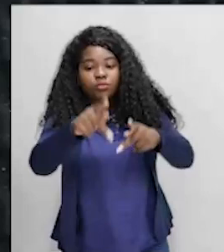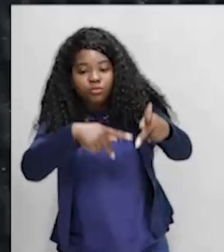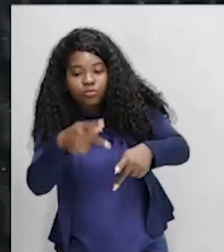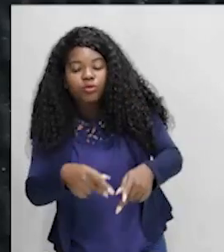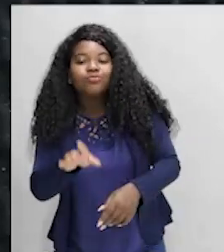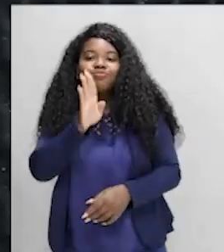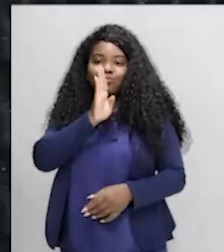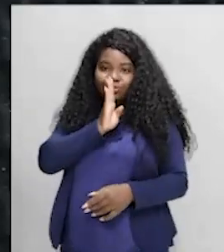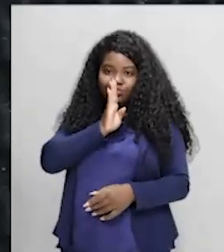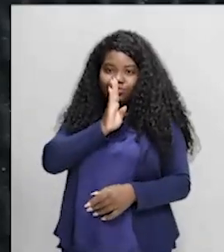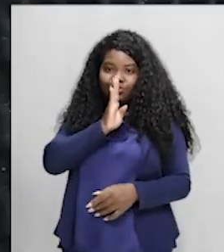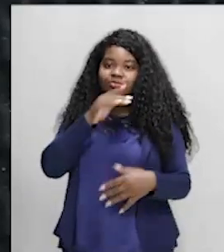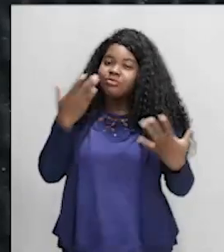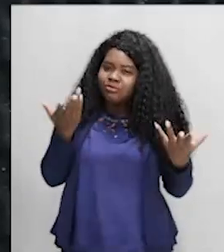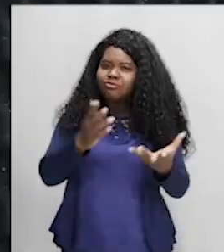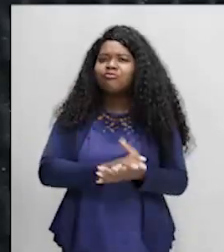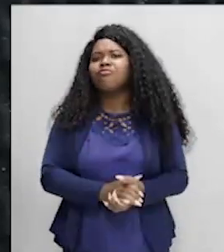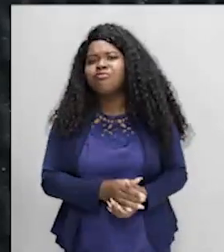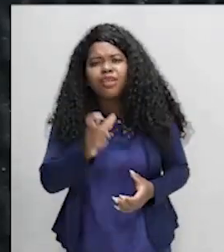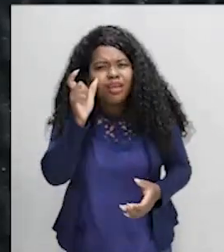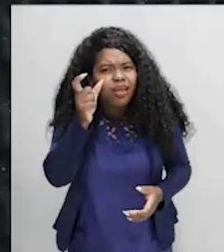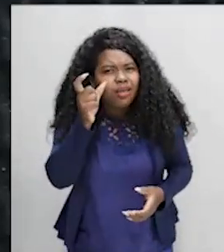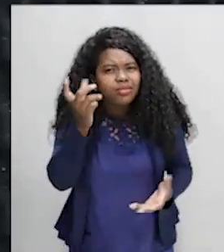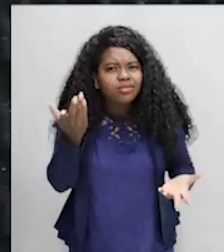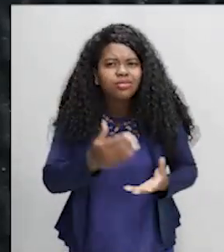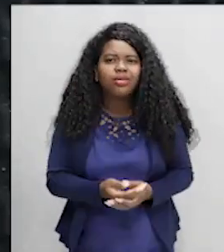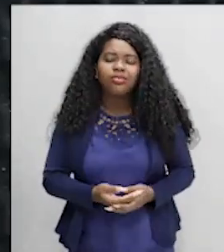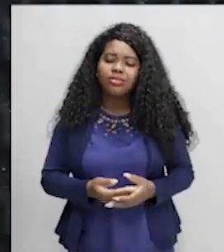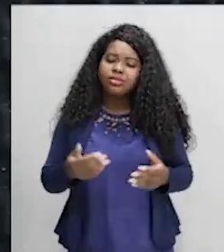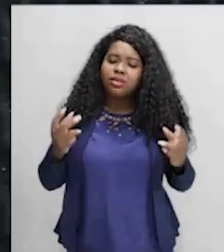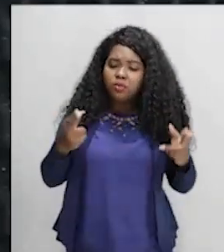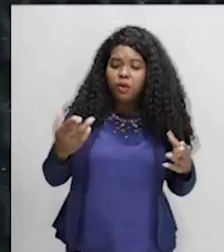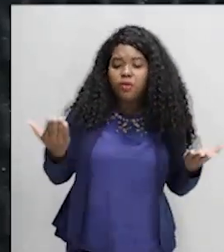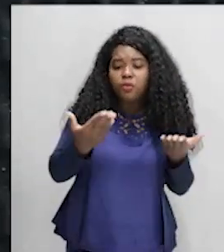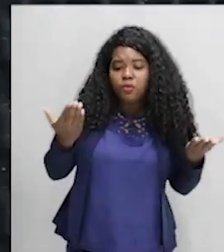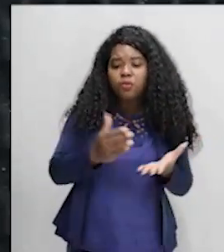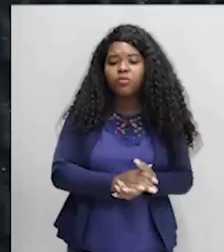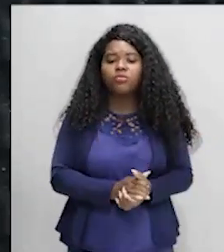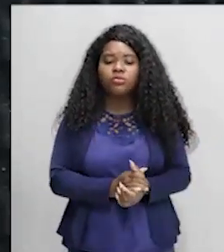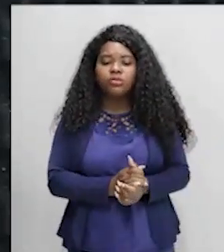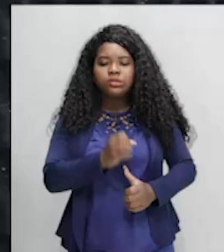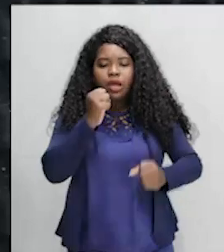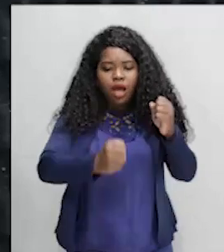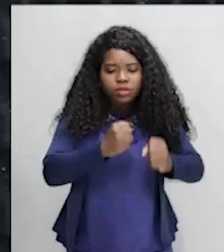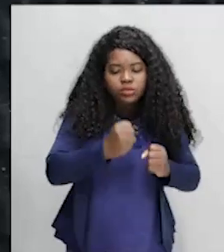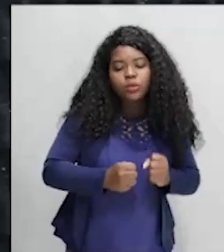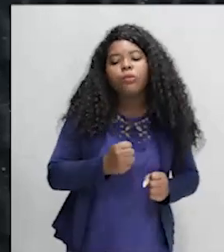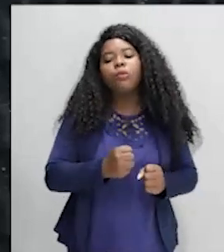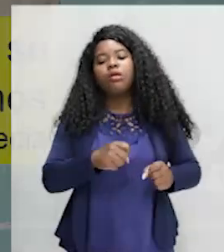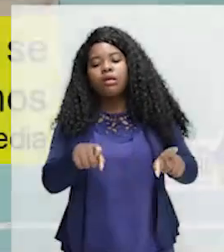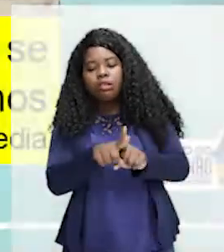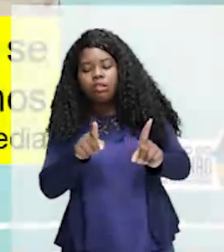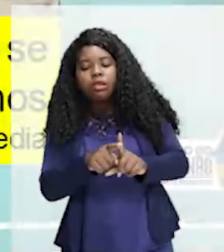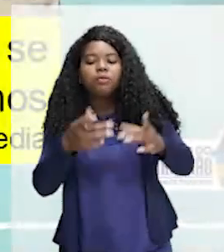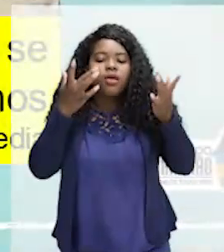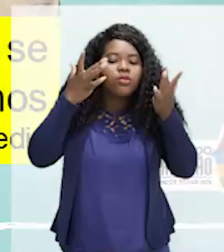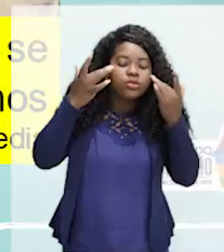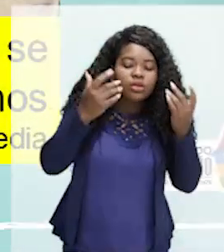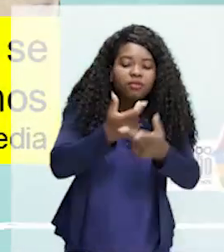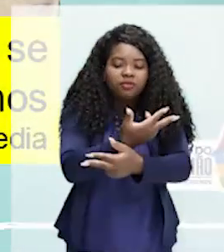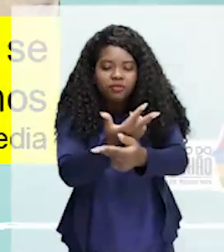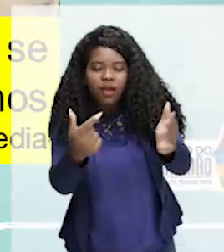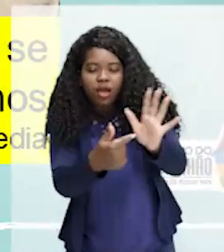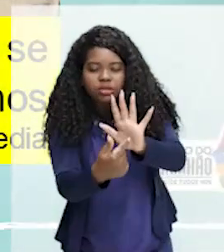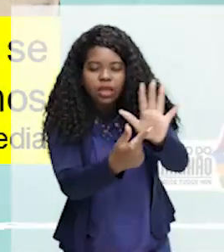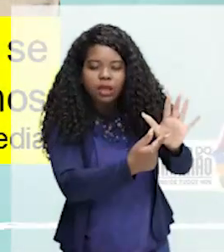povo cala a boca. É mais ou menos o que a gente vivencia hoje. Né? As corridas de bigas, os teatros, as apresentações